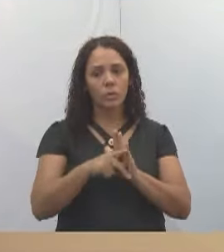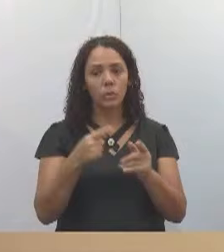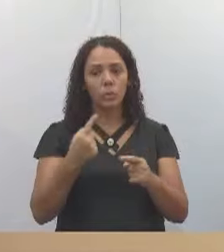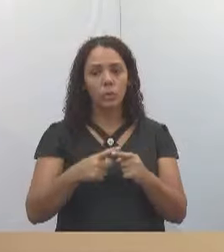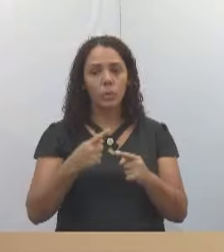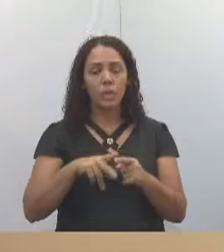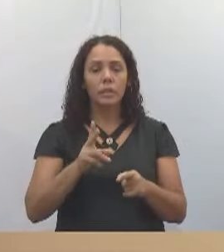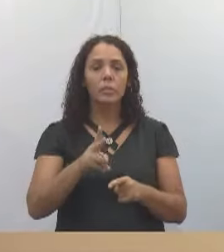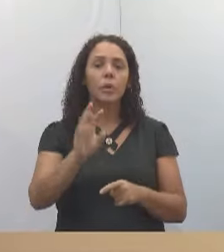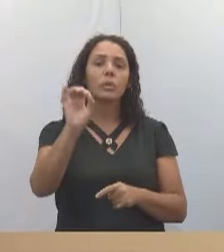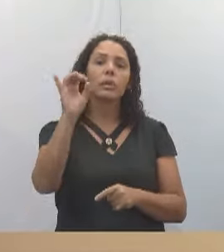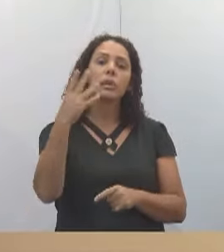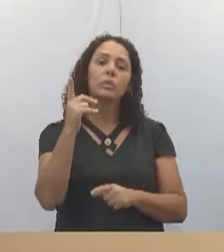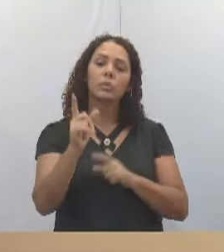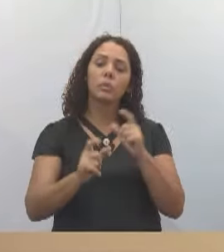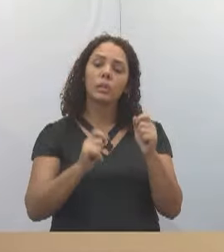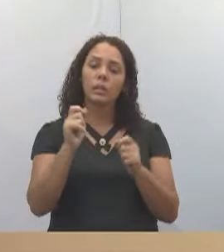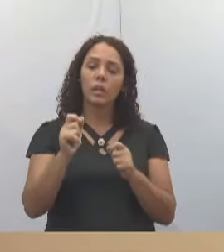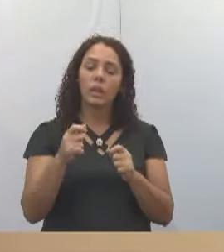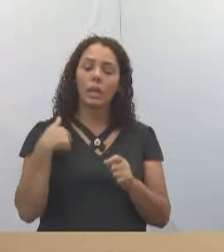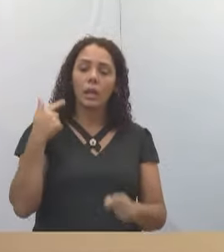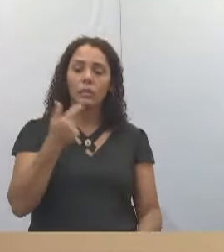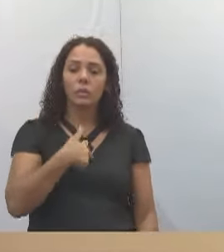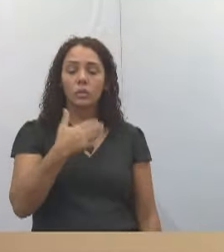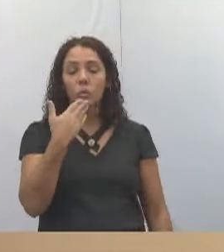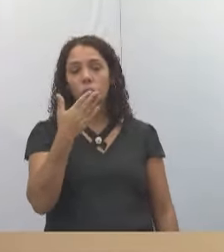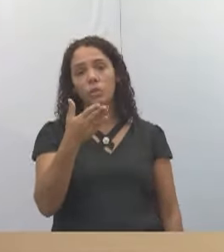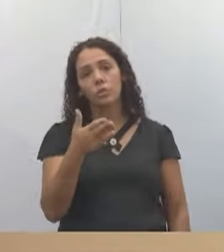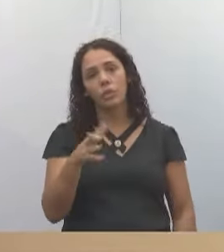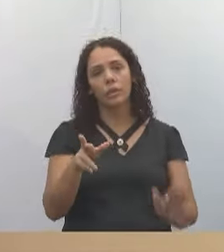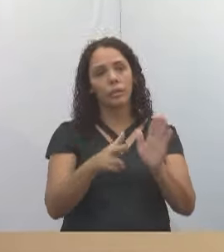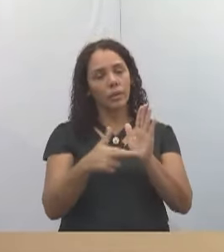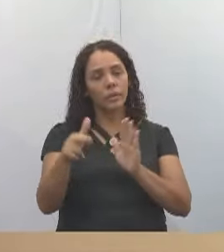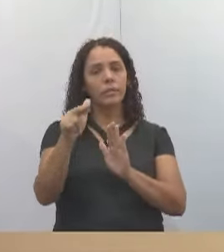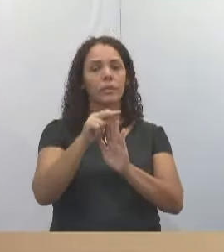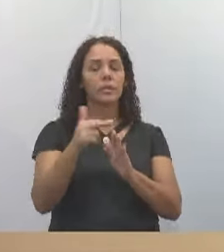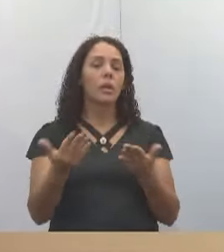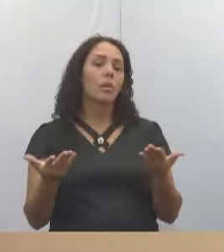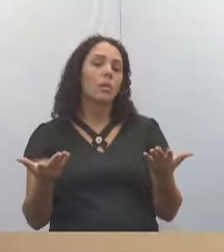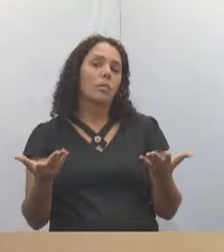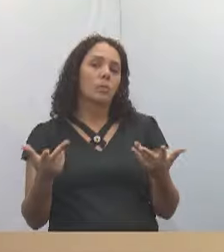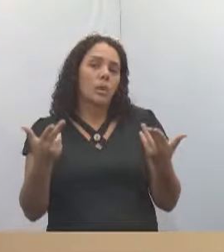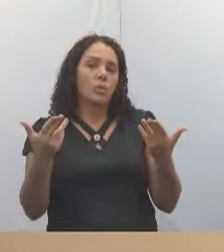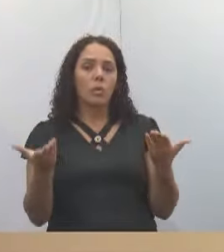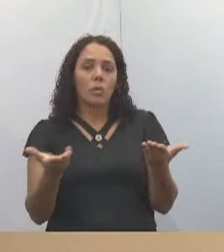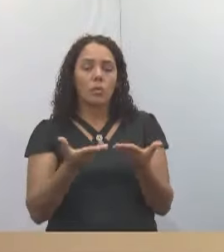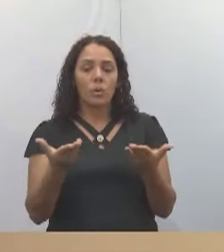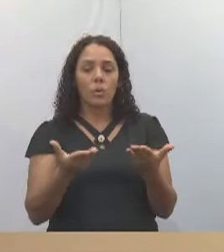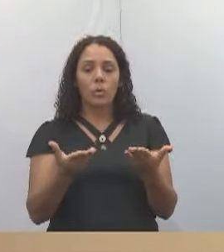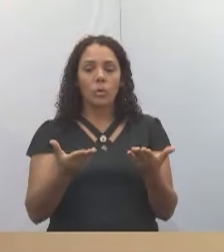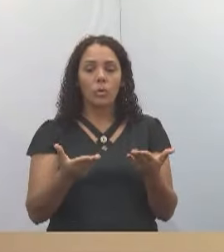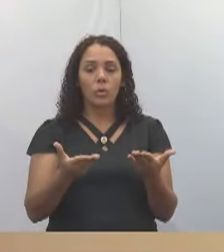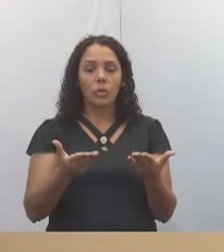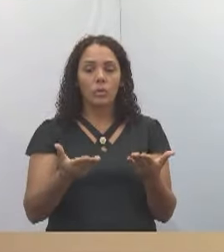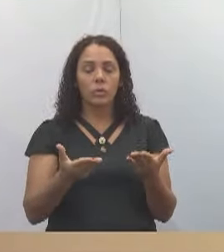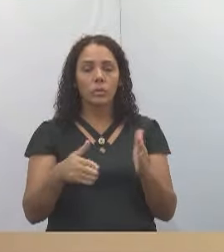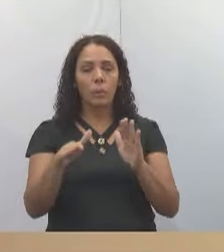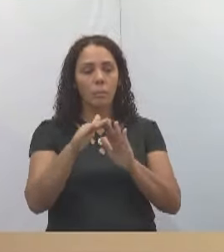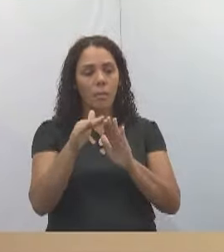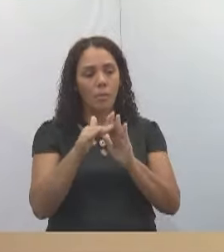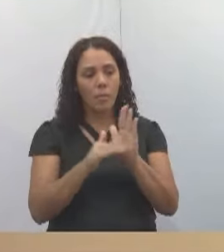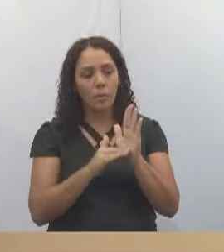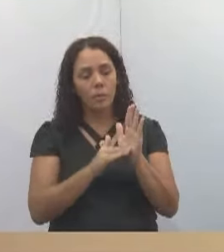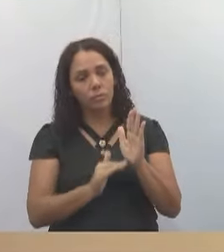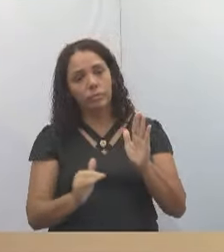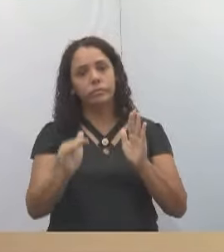aqui nessa casa a gente solicitar a inversão, como foi feito hoje, né? Nós estamos numa inversão de pauta,